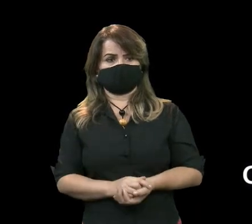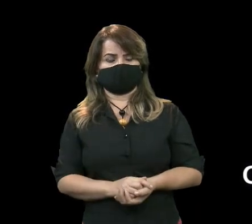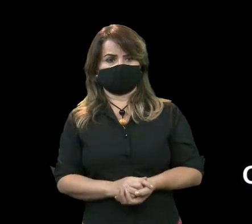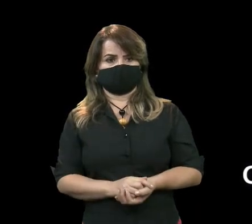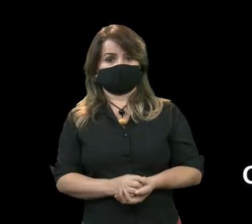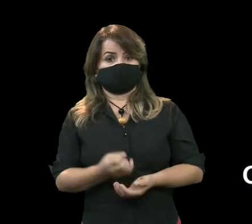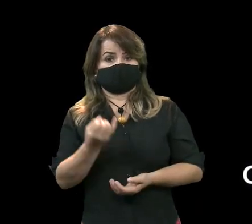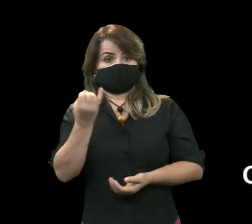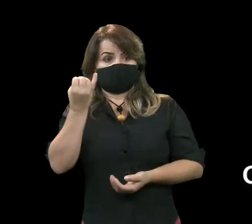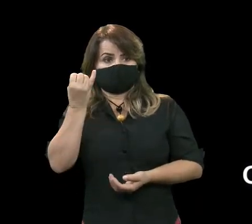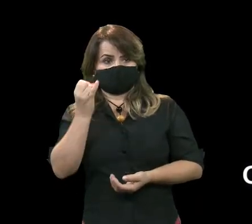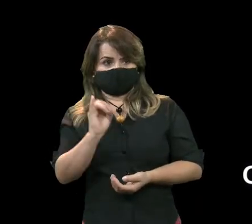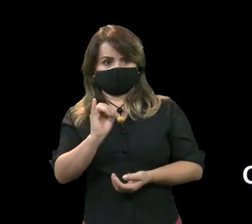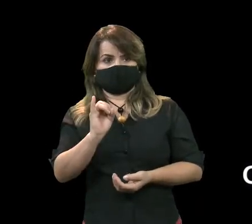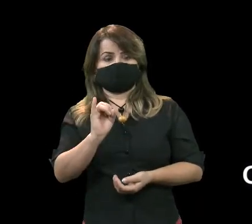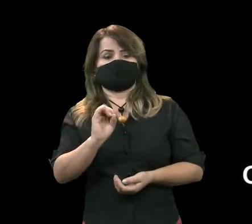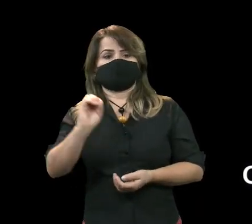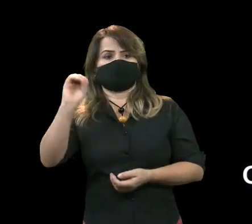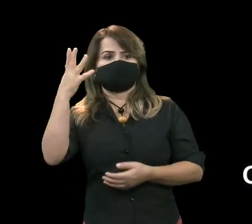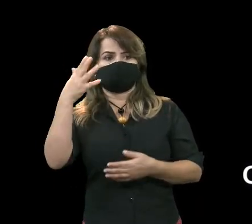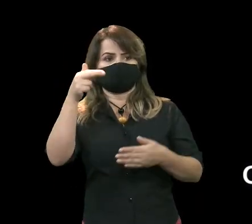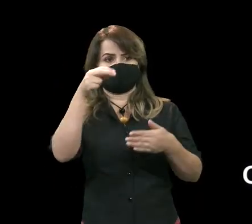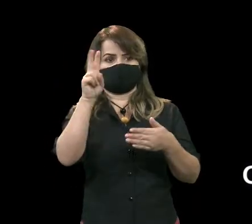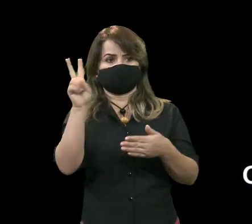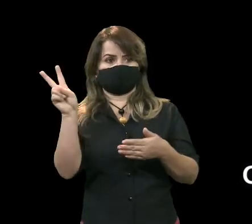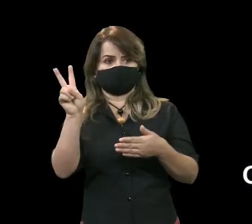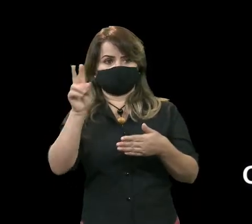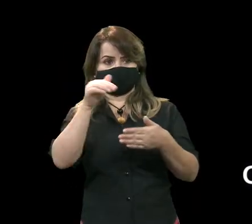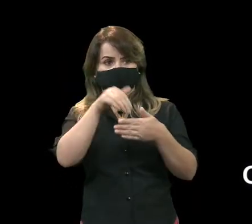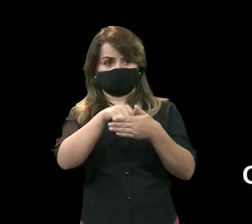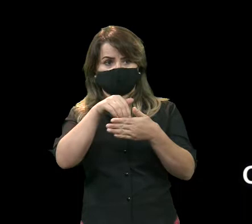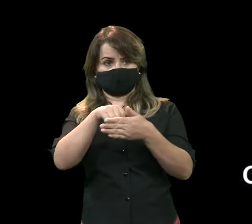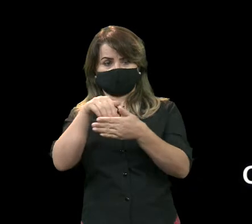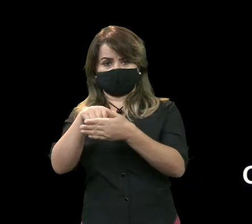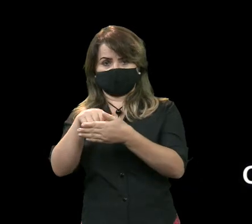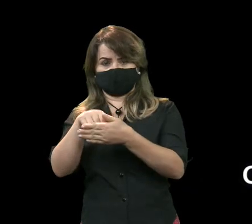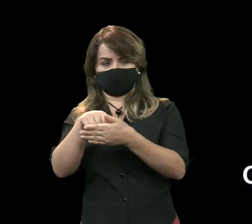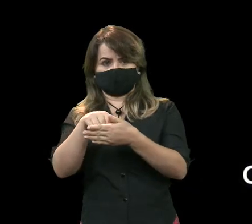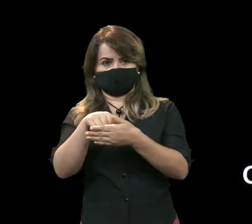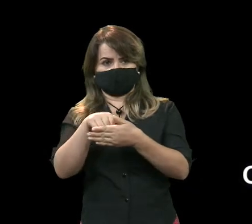Se votarmos hoje e ele for